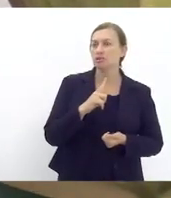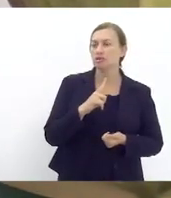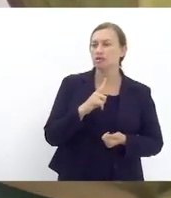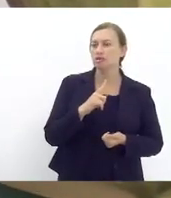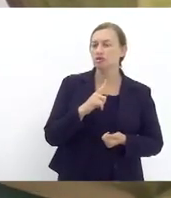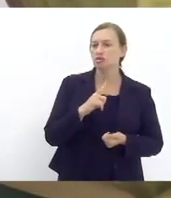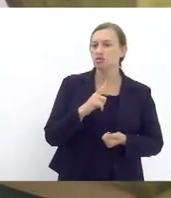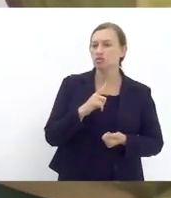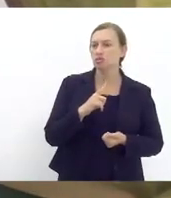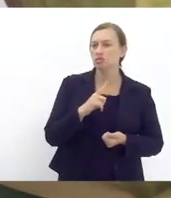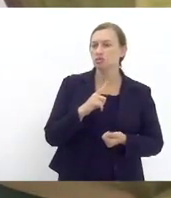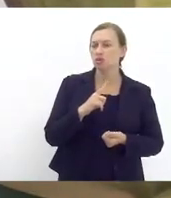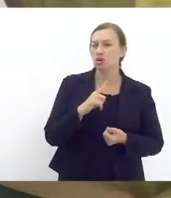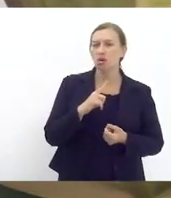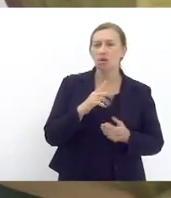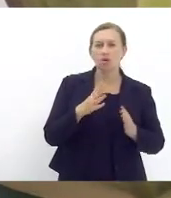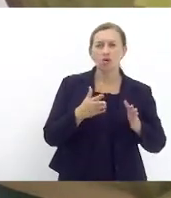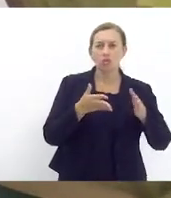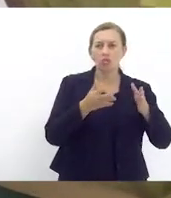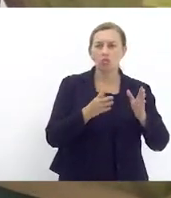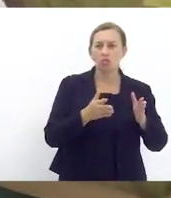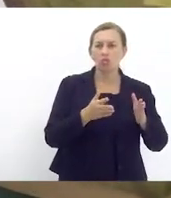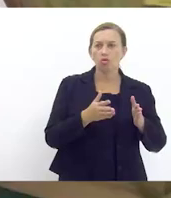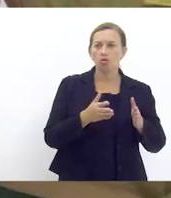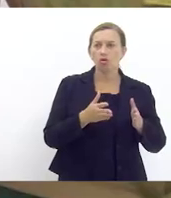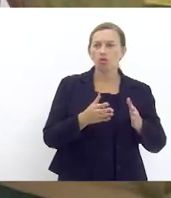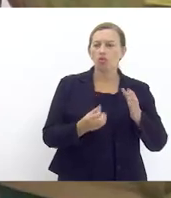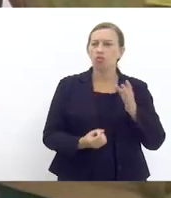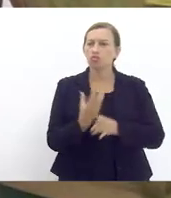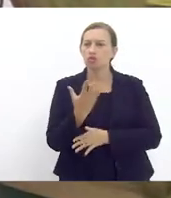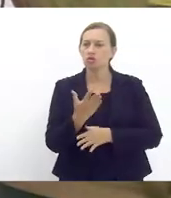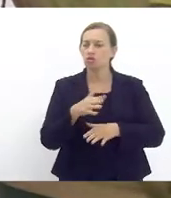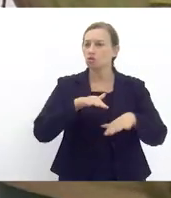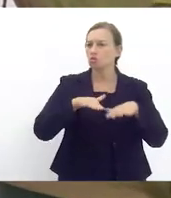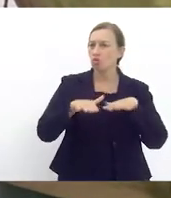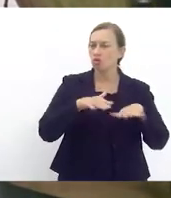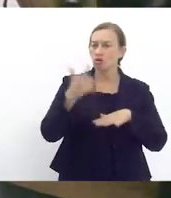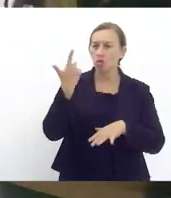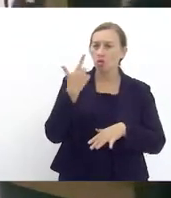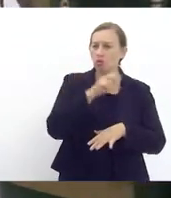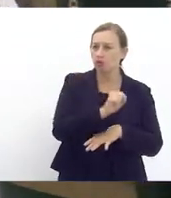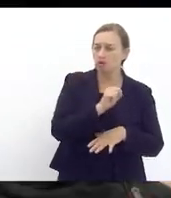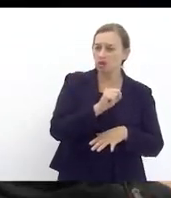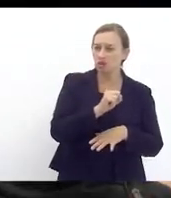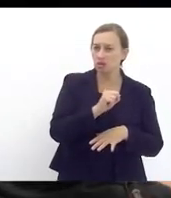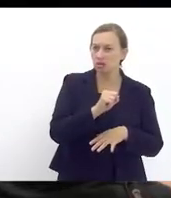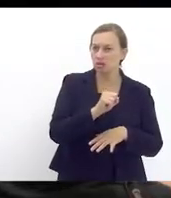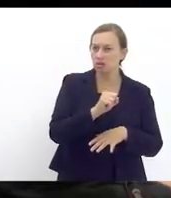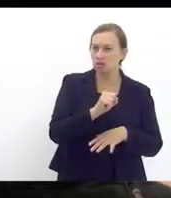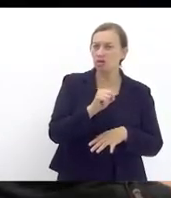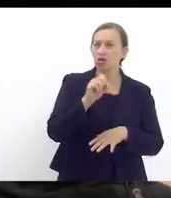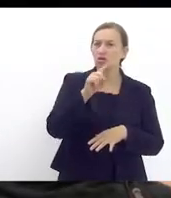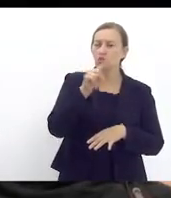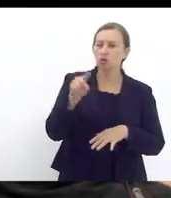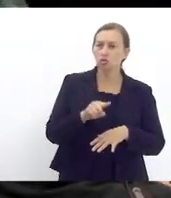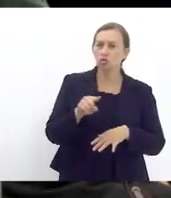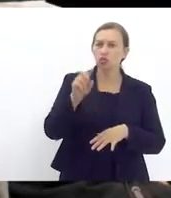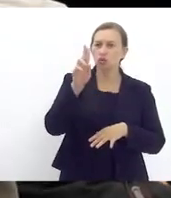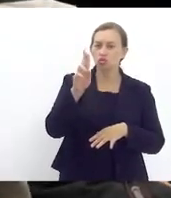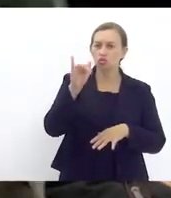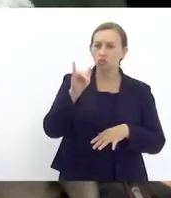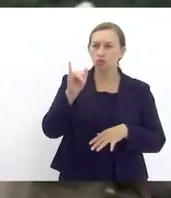é Pontão de cultura é fundadora do movimento que conseguiu colocar o Zumbi dos Palmares em Duque de Caxias